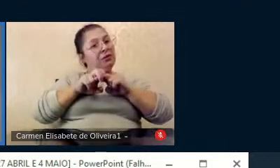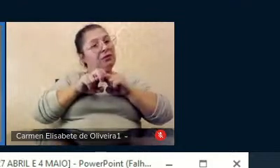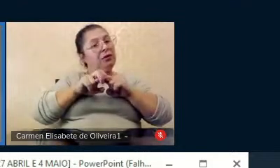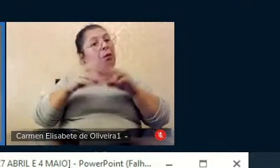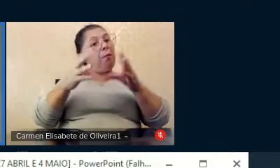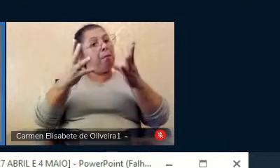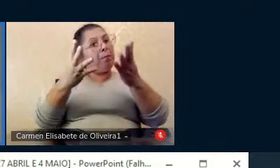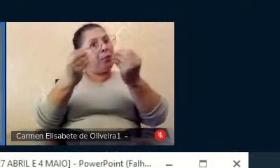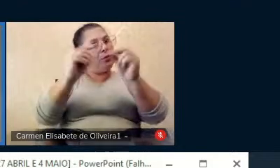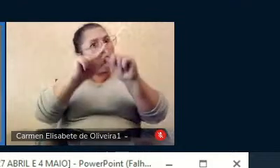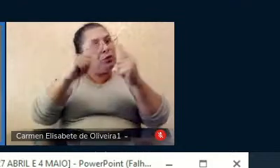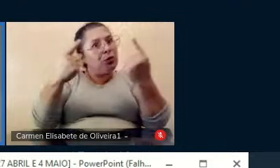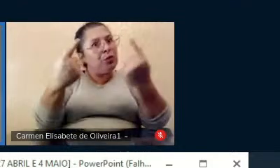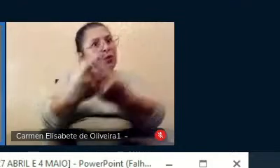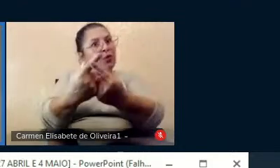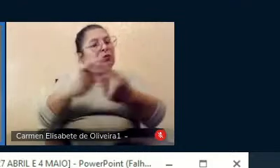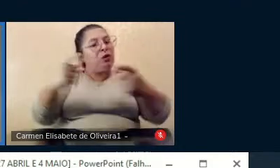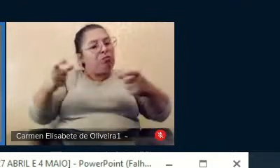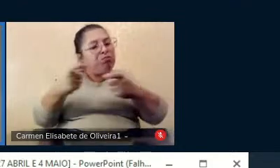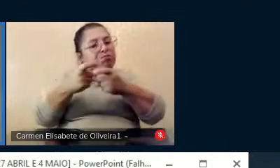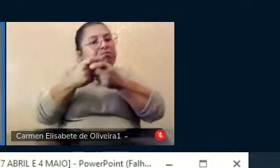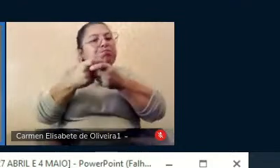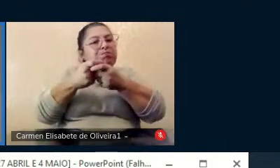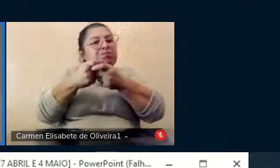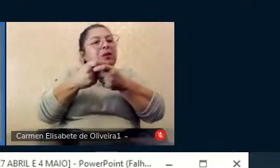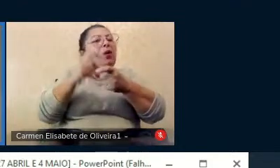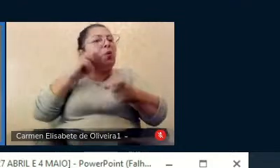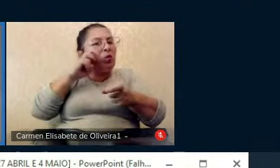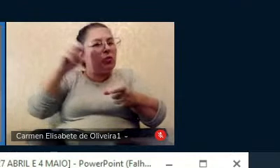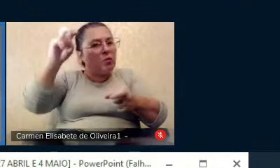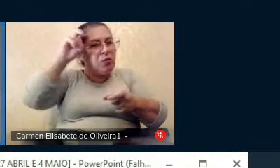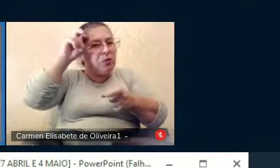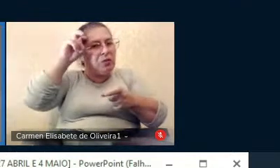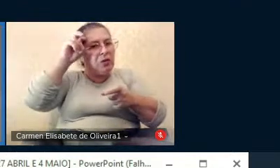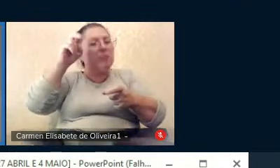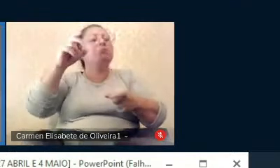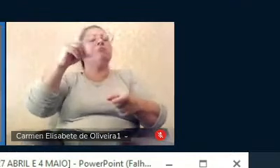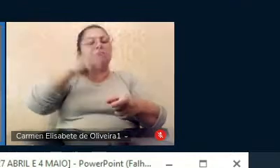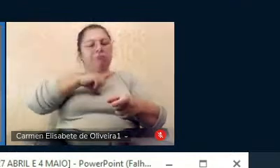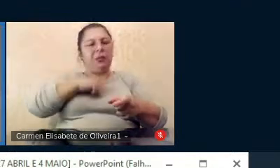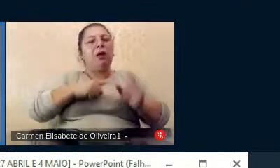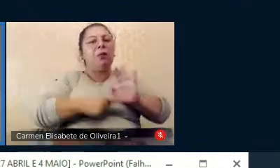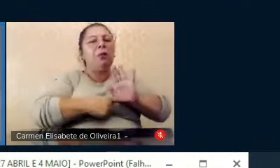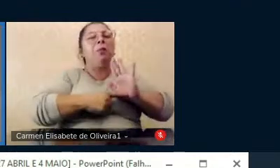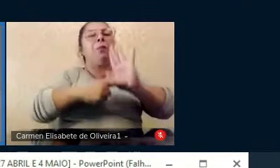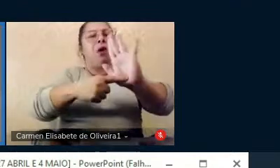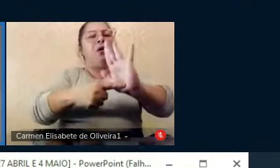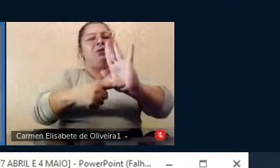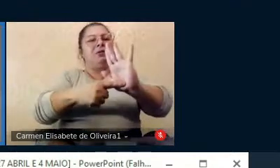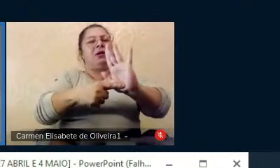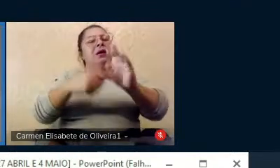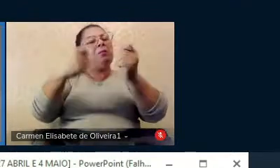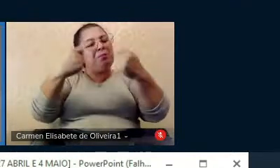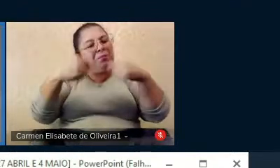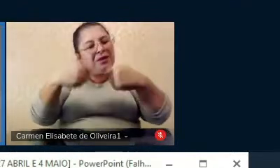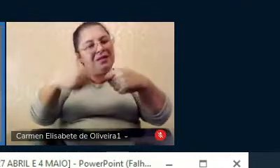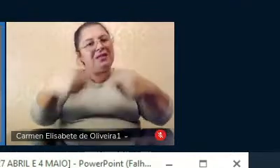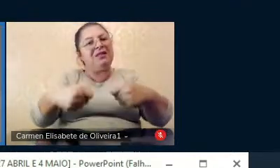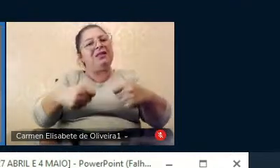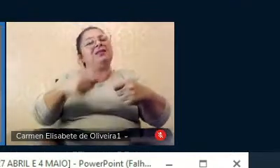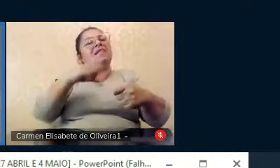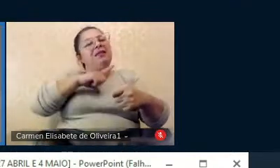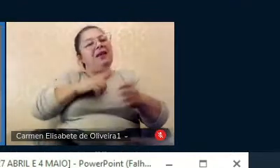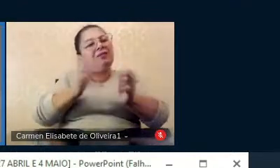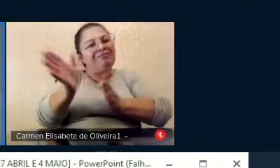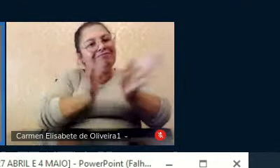muitos grupos minoritários, muitas culturas estão conseguindo manifestar essa sua necessidade, tendo